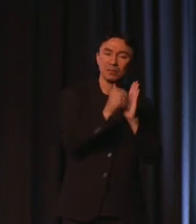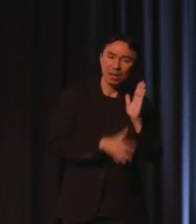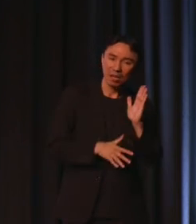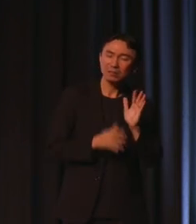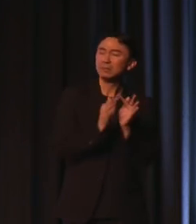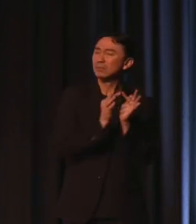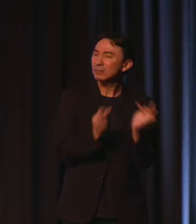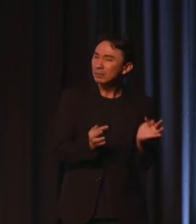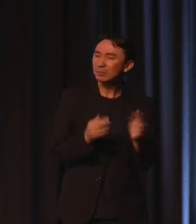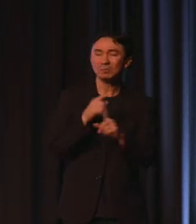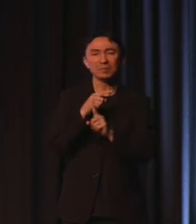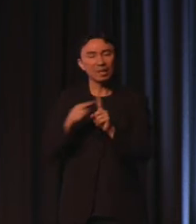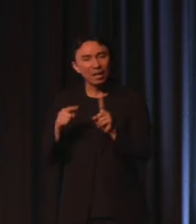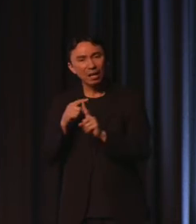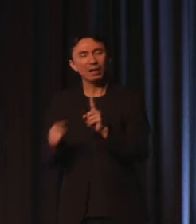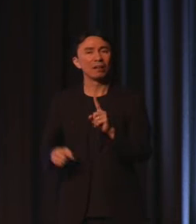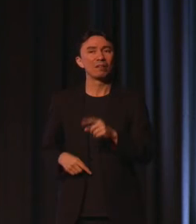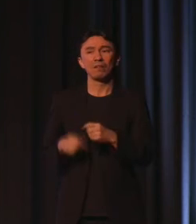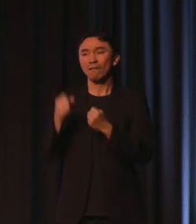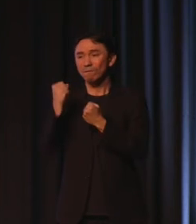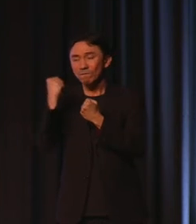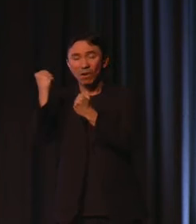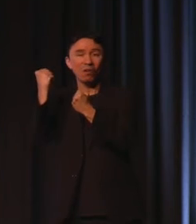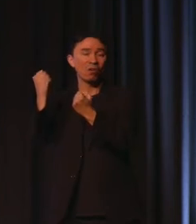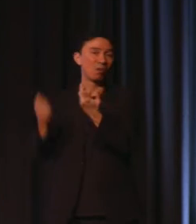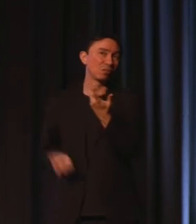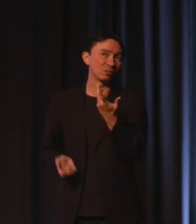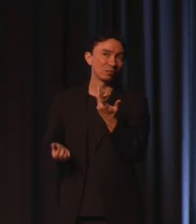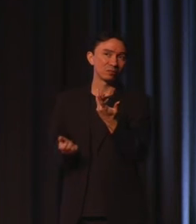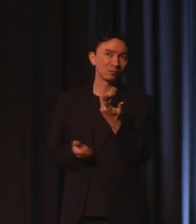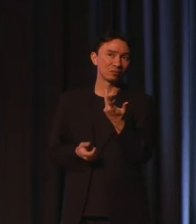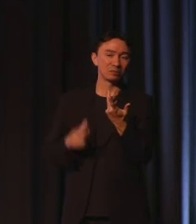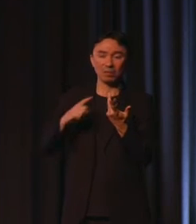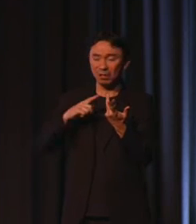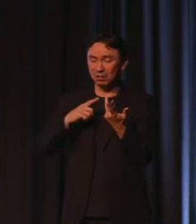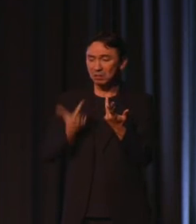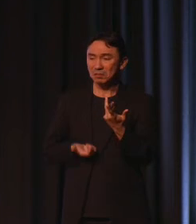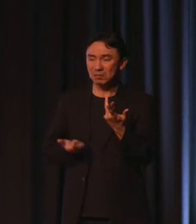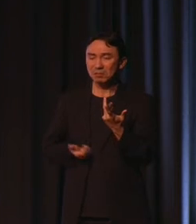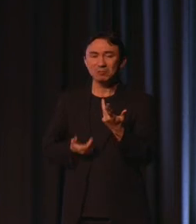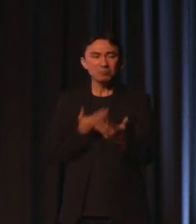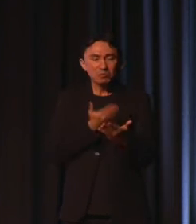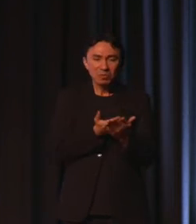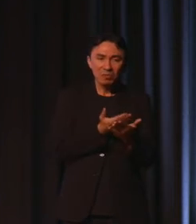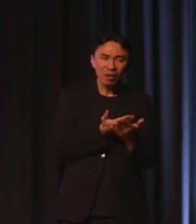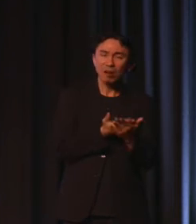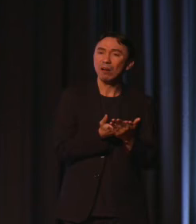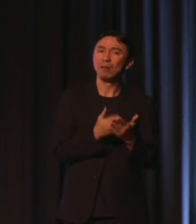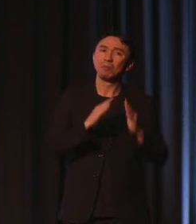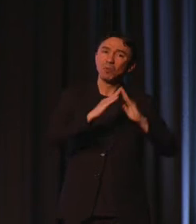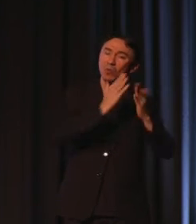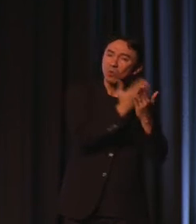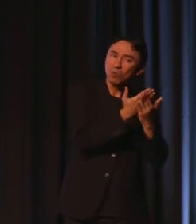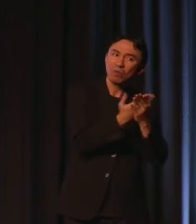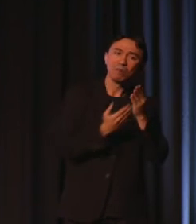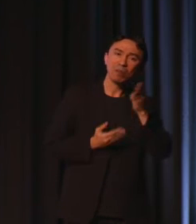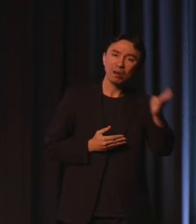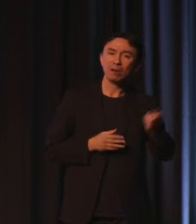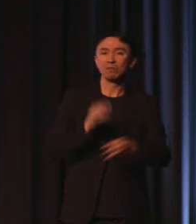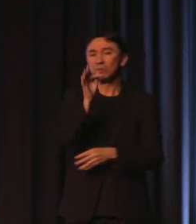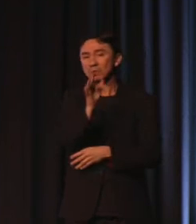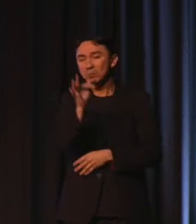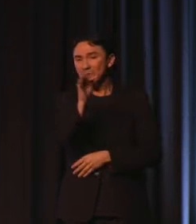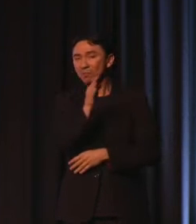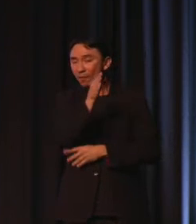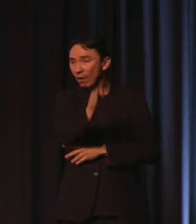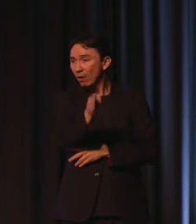leves e moderadas, atividades de forças, nas questões educacionais, de ir à escola ou faculdade, e nas profissionais. Então, acho que o primeiro